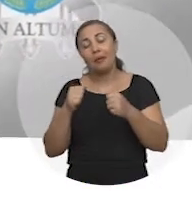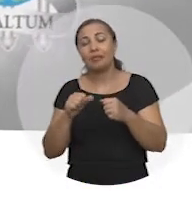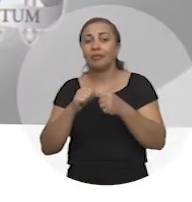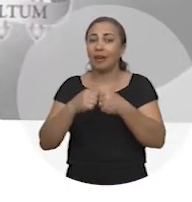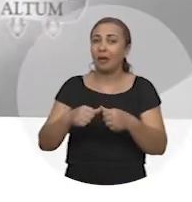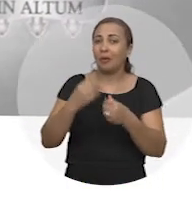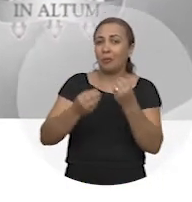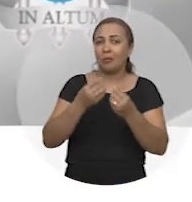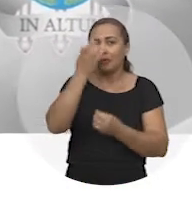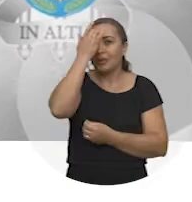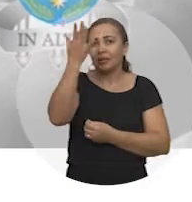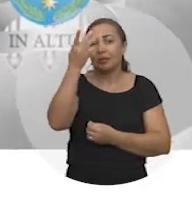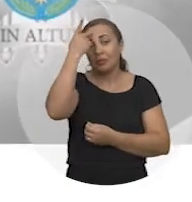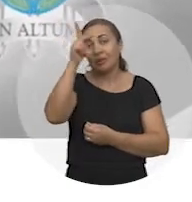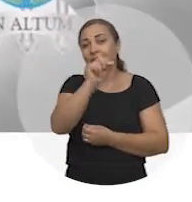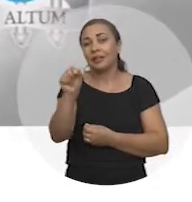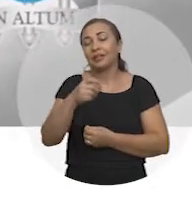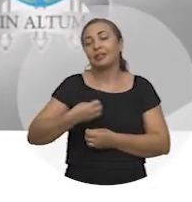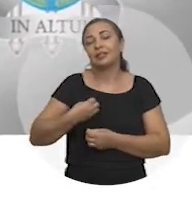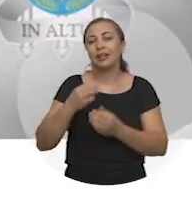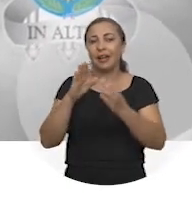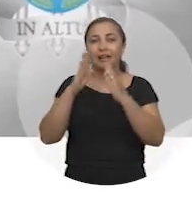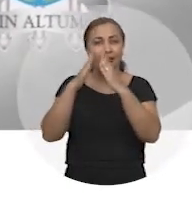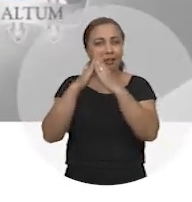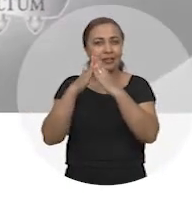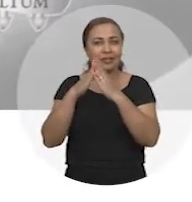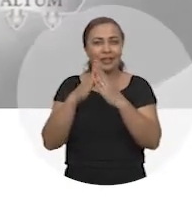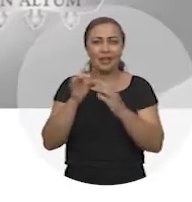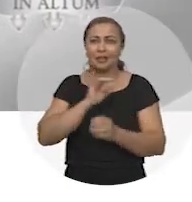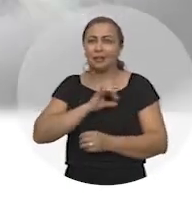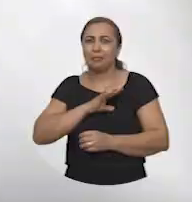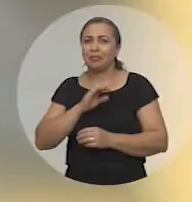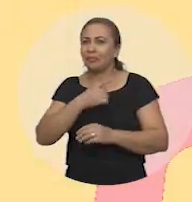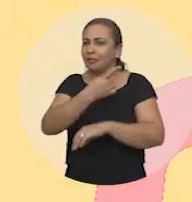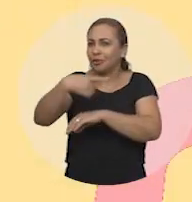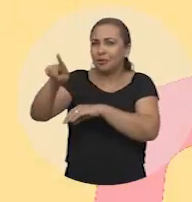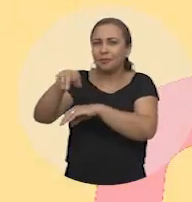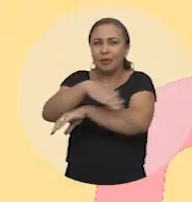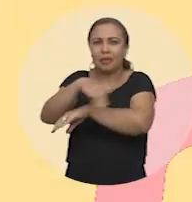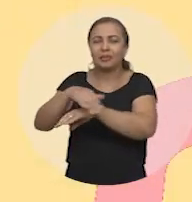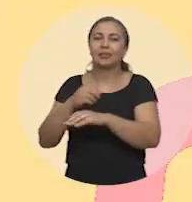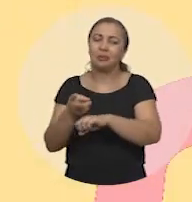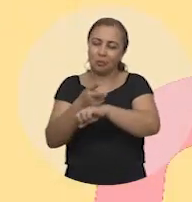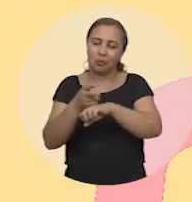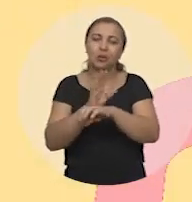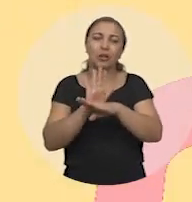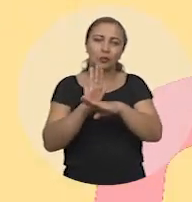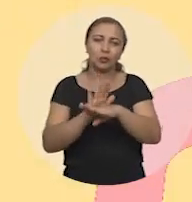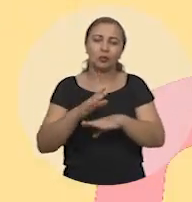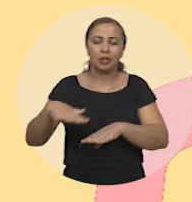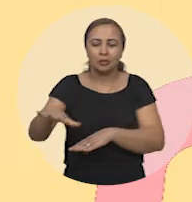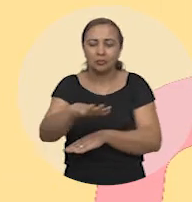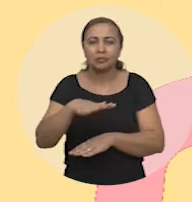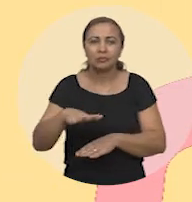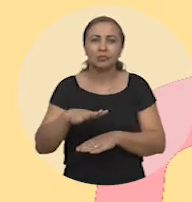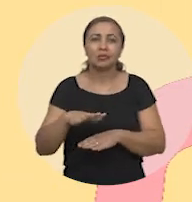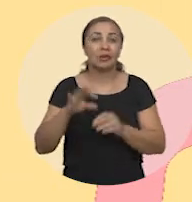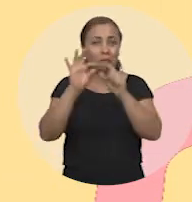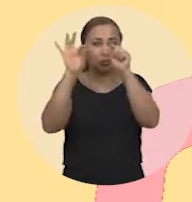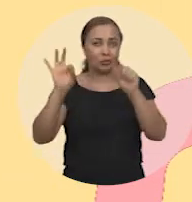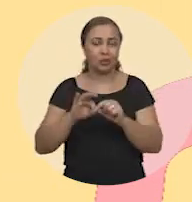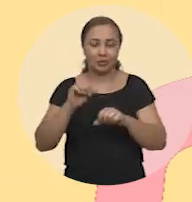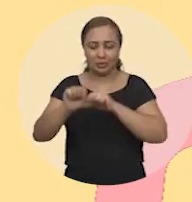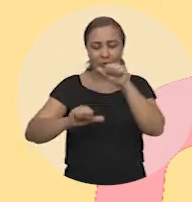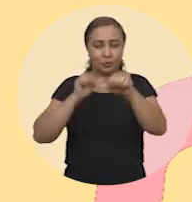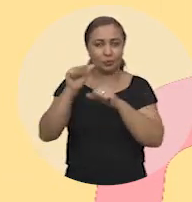um facilitador para quem está em casa, né, que não está com receio de sair, é uma forma de estar buscando ajuda, entendeu, nesses espaços.